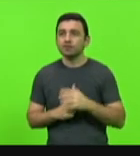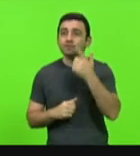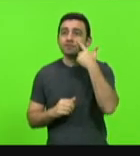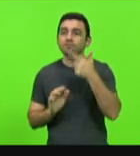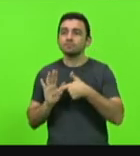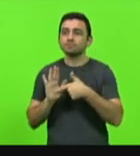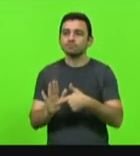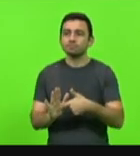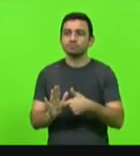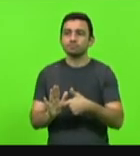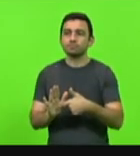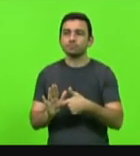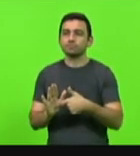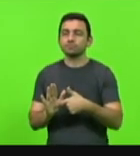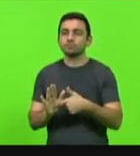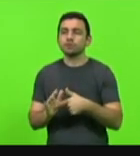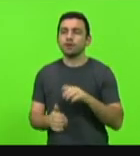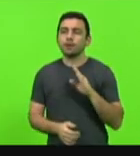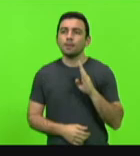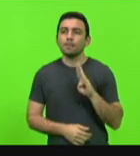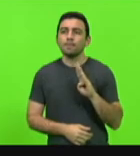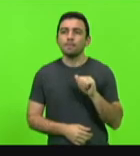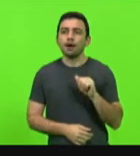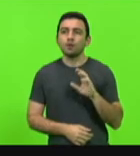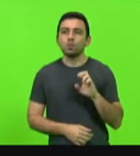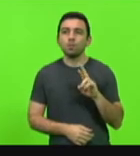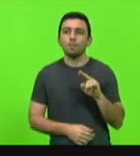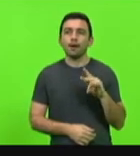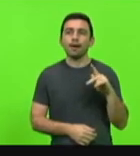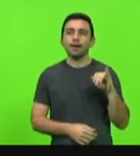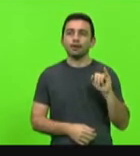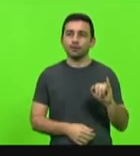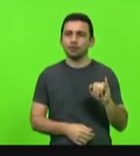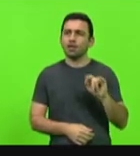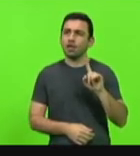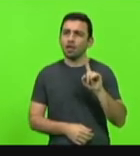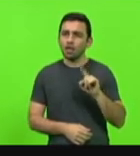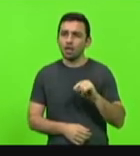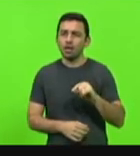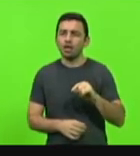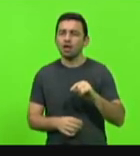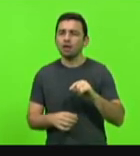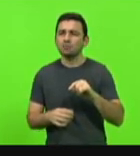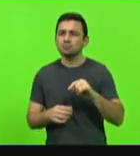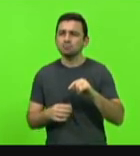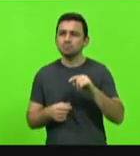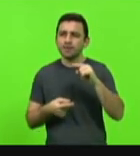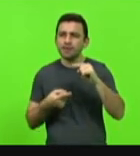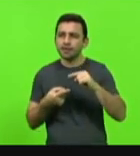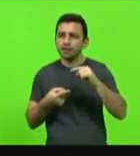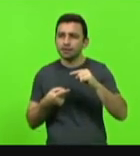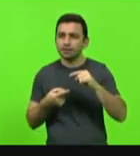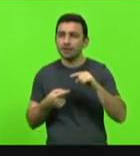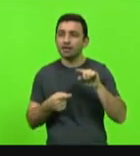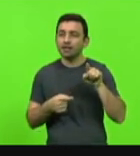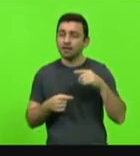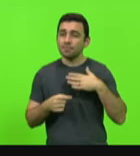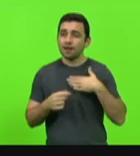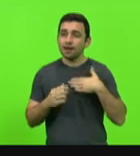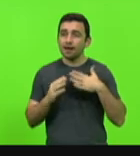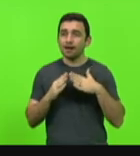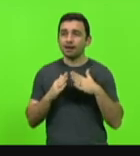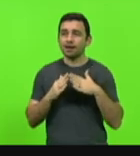de Bacupari boliviano. Olha que bonito aí. Era pequenininho. Esse aí é lá de casa, da minha